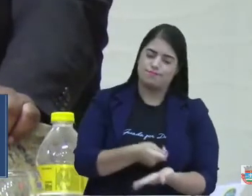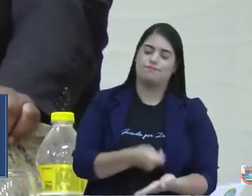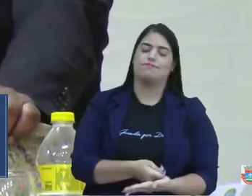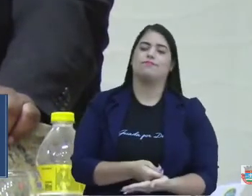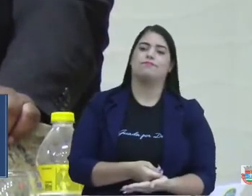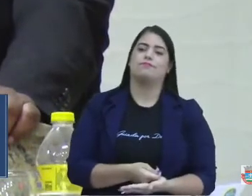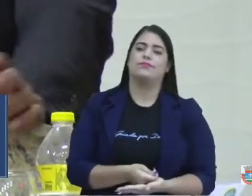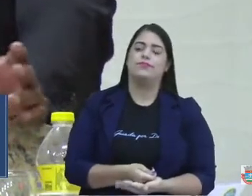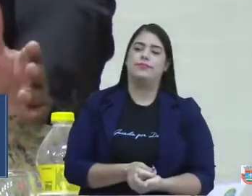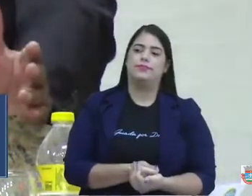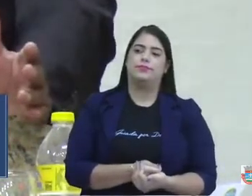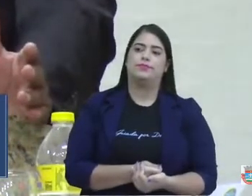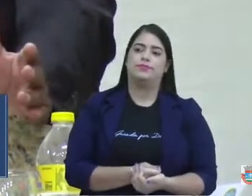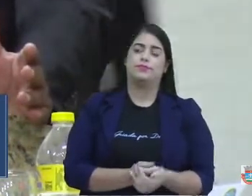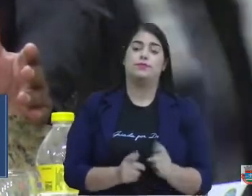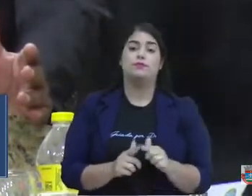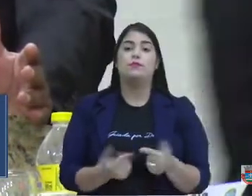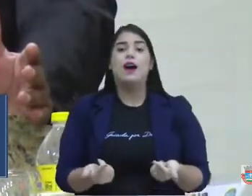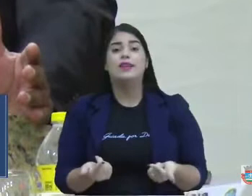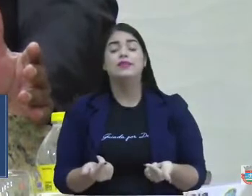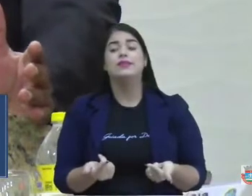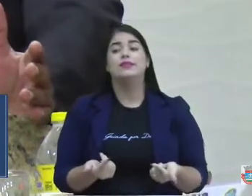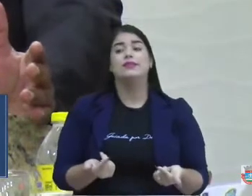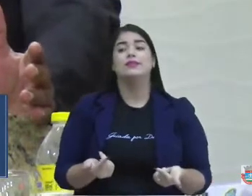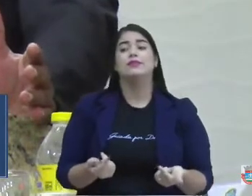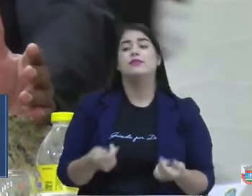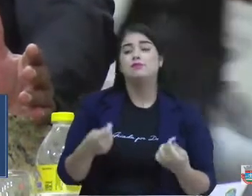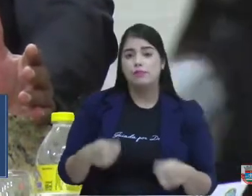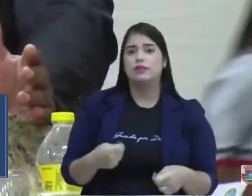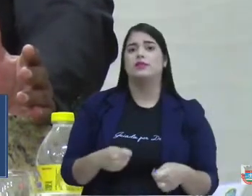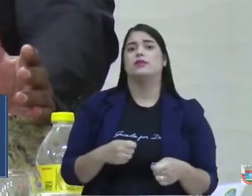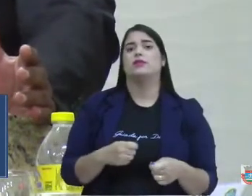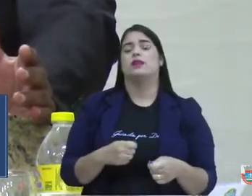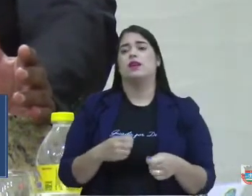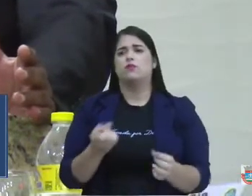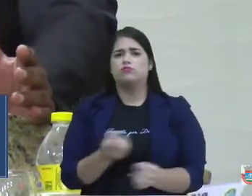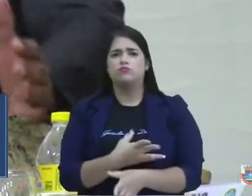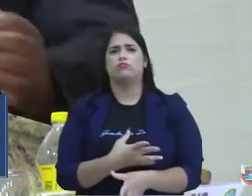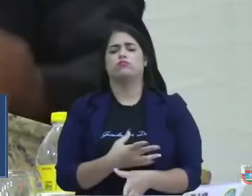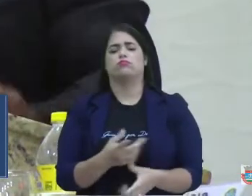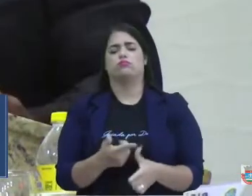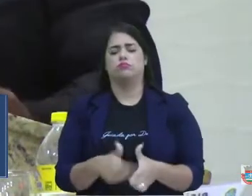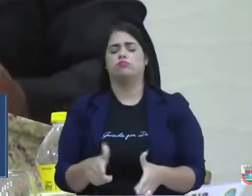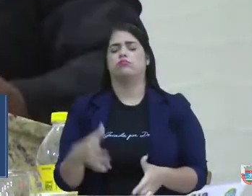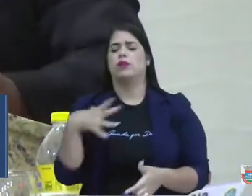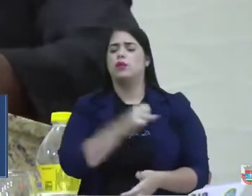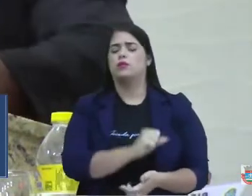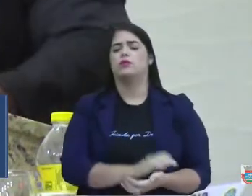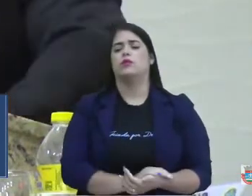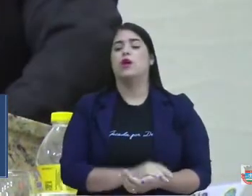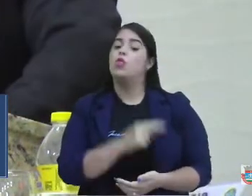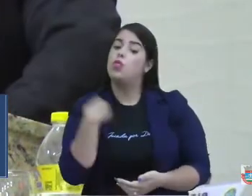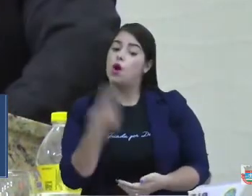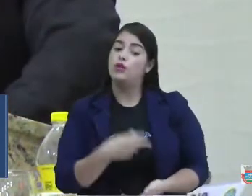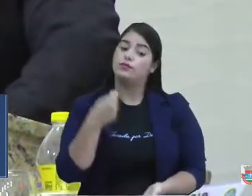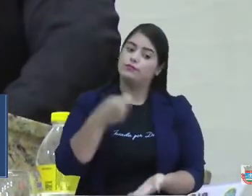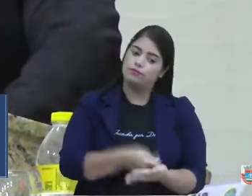se a gente não é atendido, não possamos fazer nada. A nossa parte é cobrar, pedir.